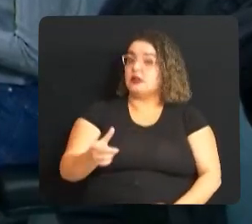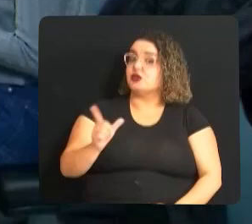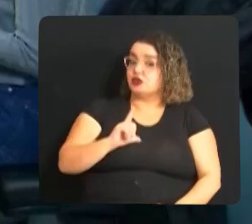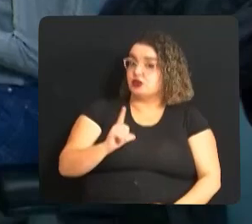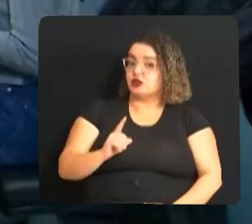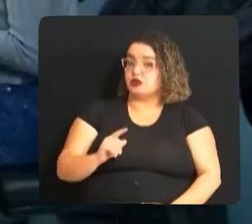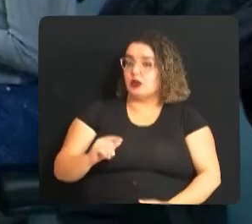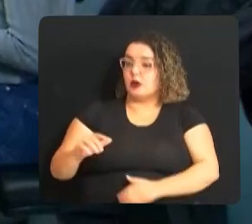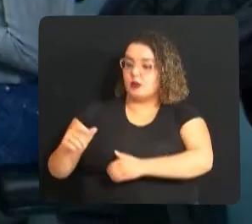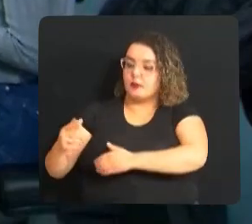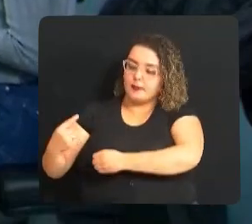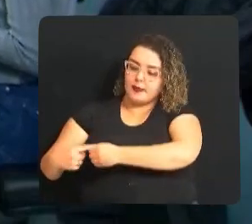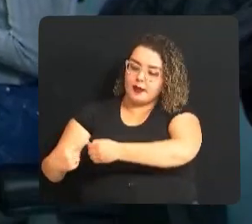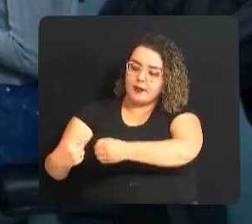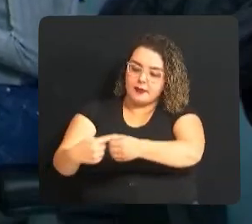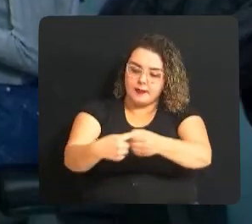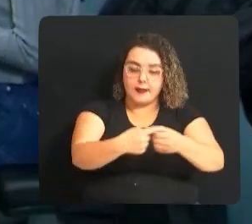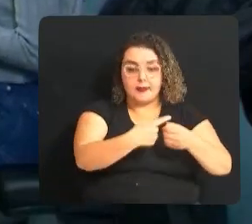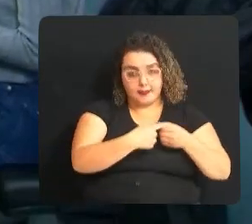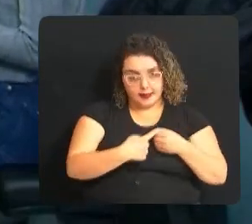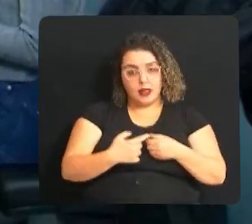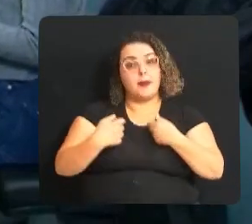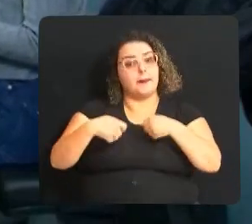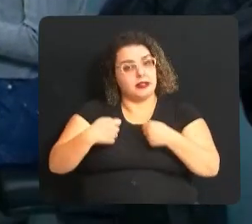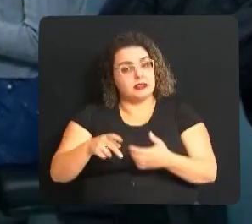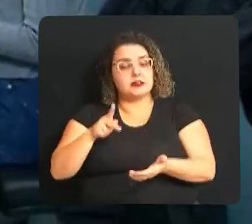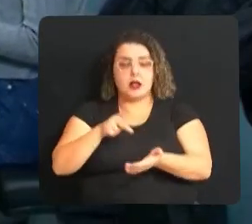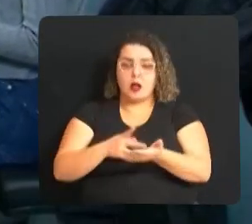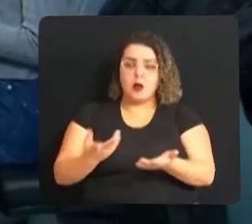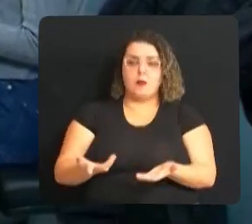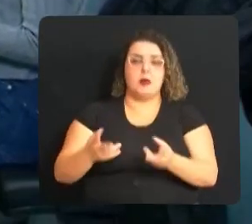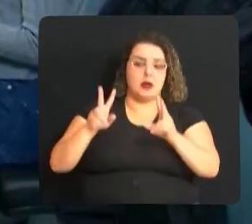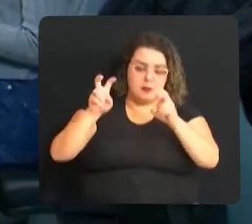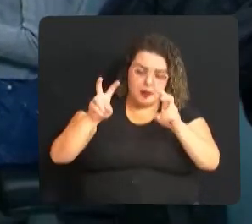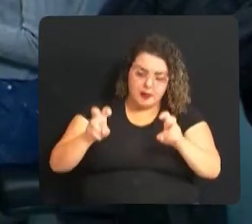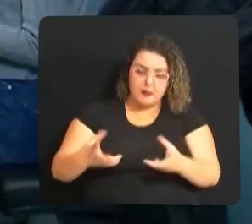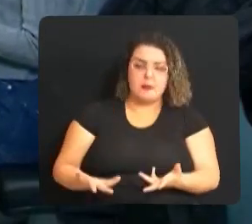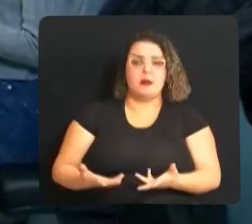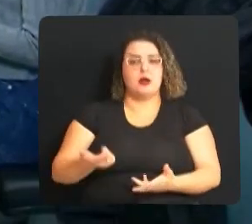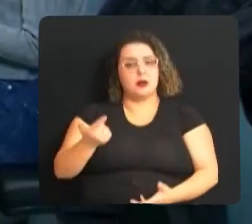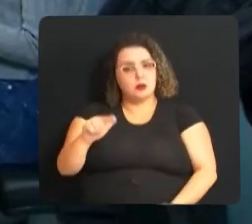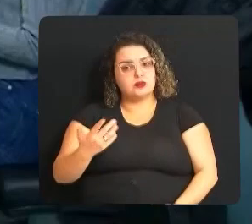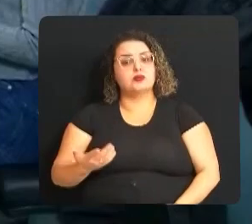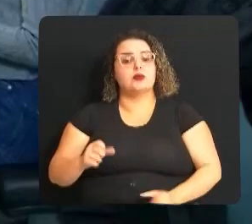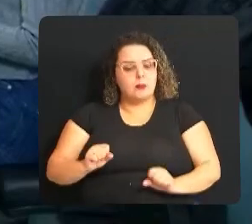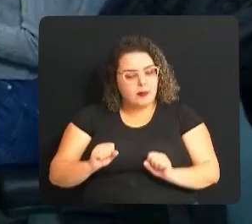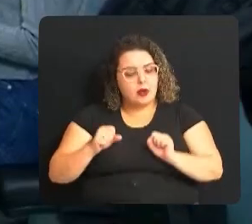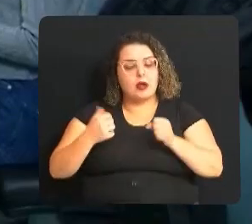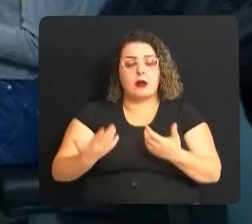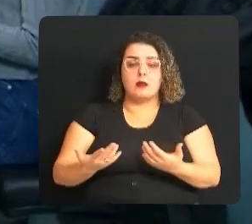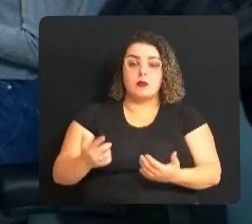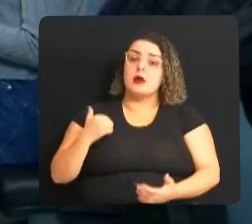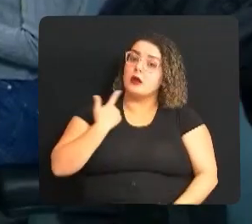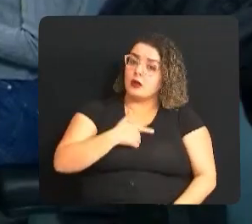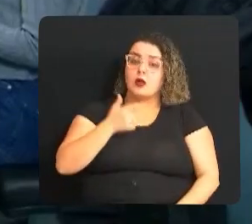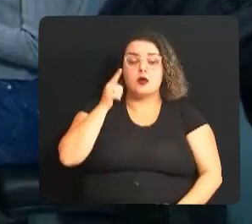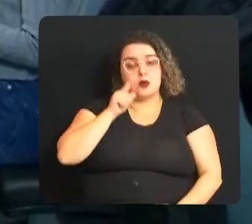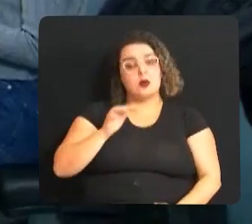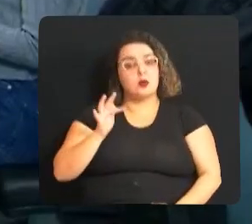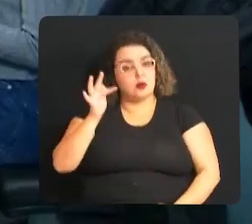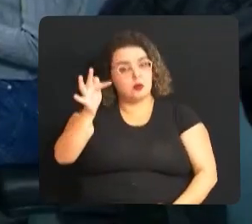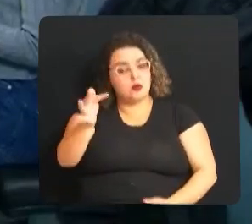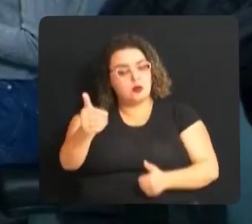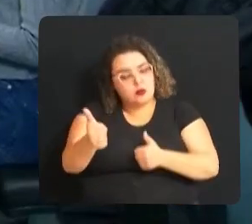próprio município tem com cidades vizinhas, precisam realmente ser abordados, serem mantido o